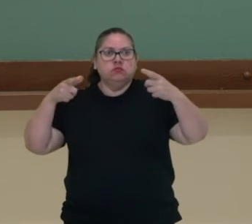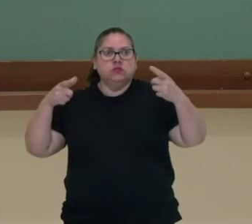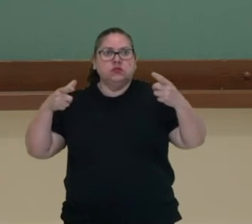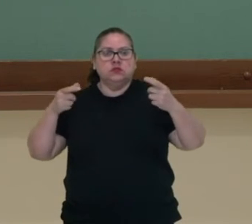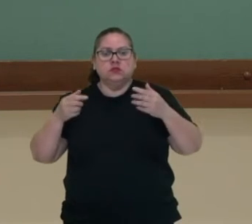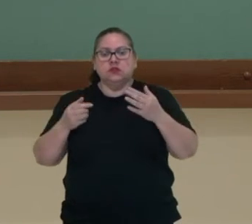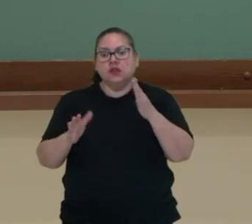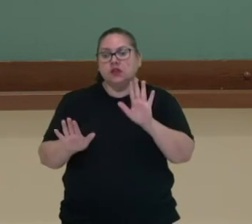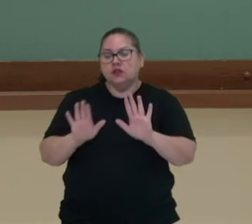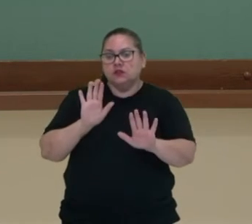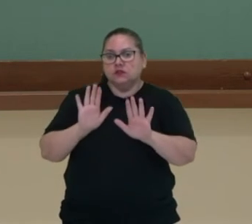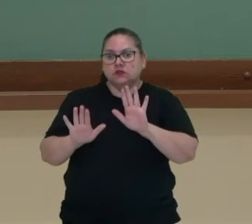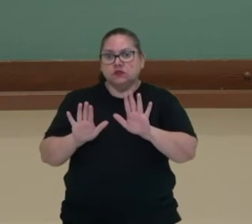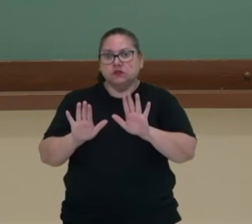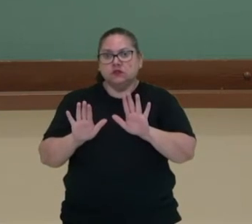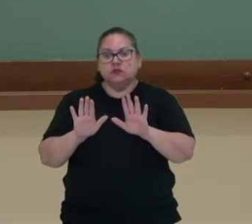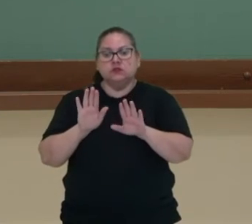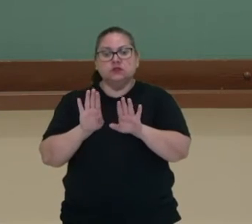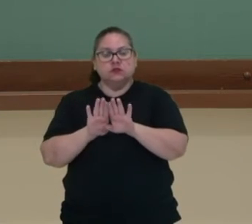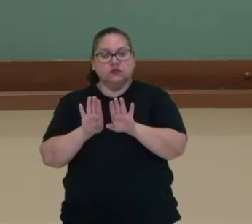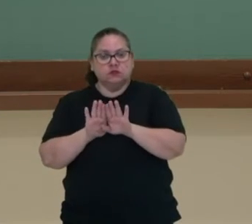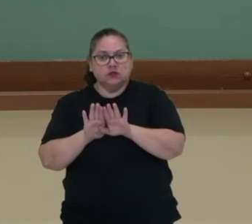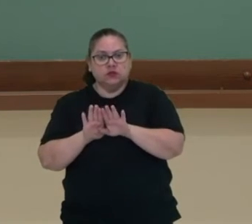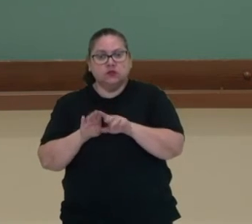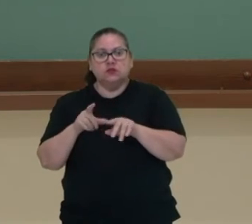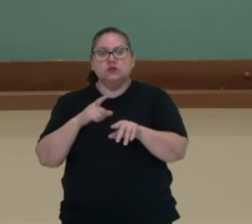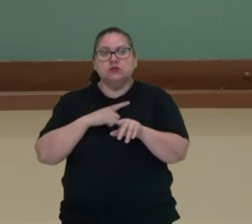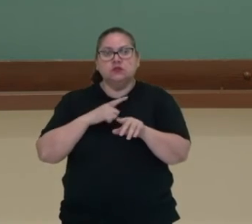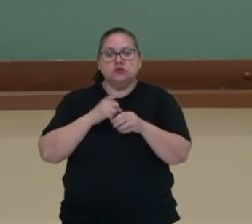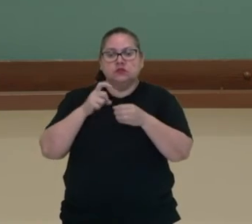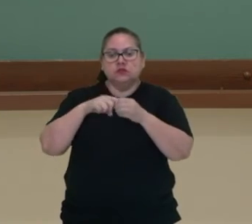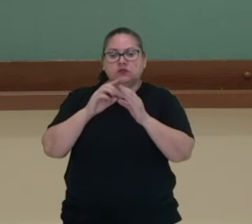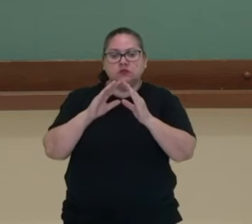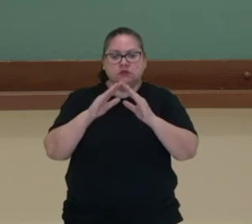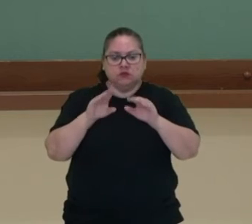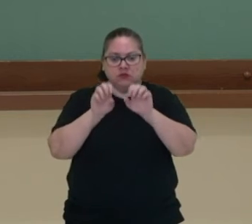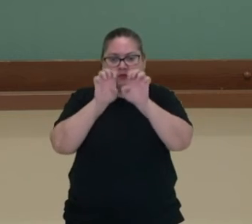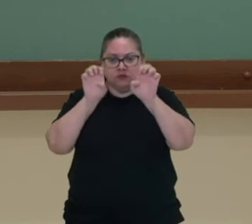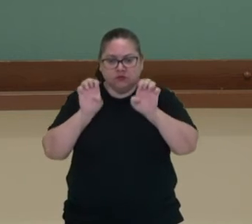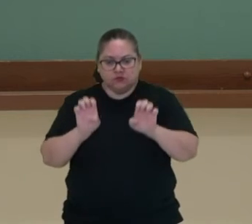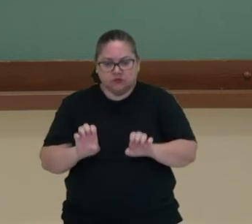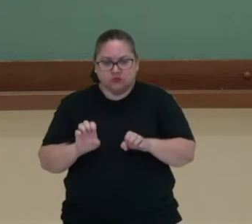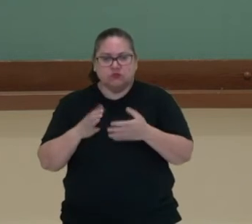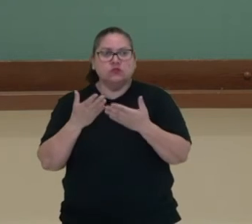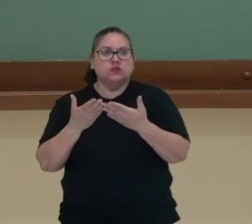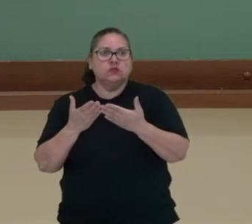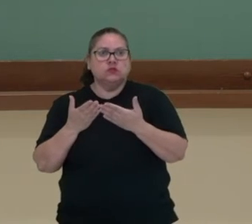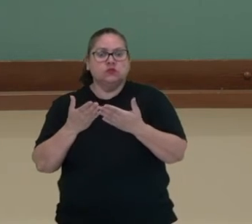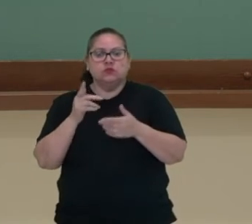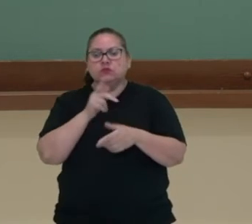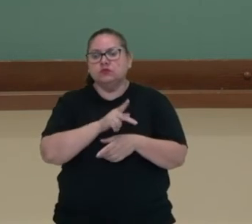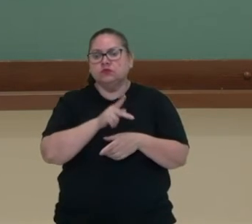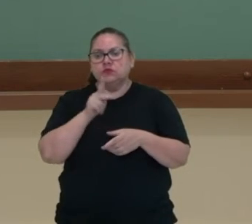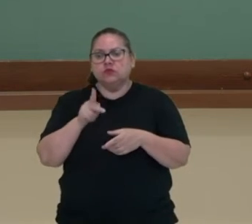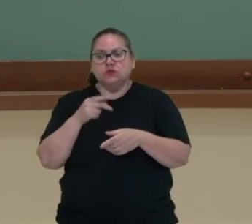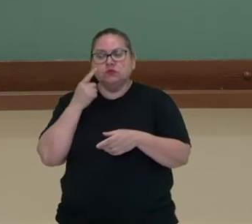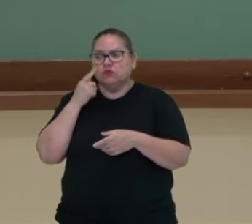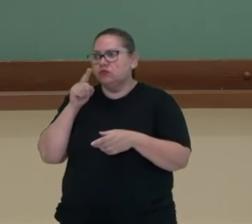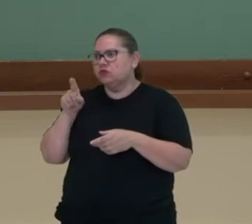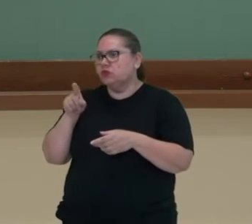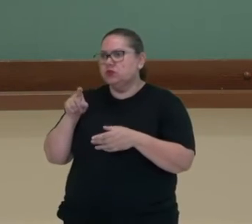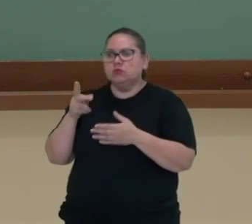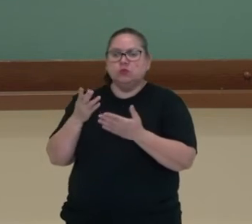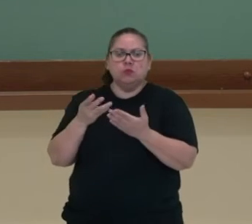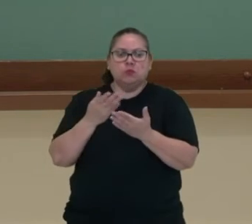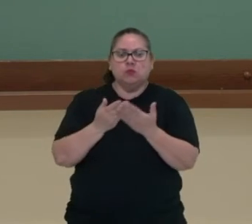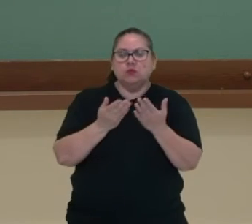às vezes, até mesmo uma questão, né, que a gente tem de infraestrutura, de manutenção, que o seu professor não viu, que o monitor